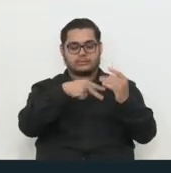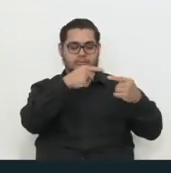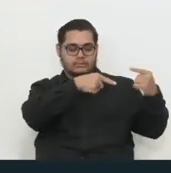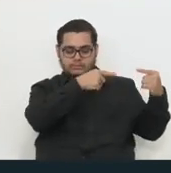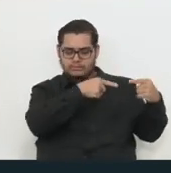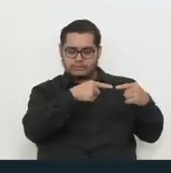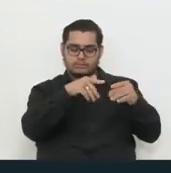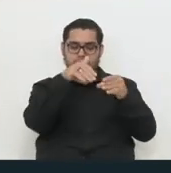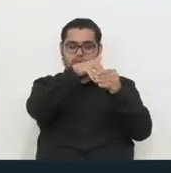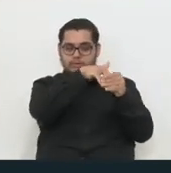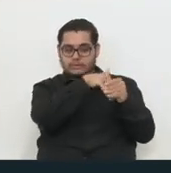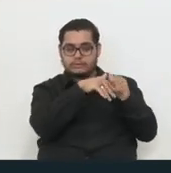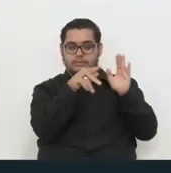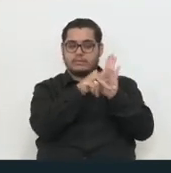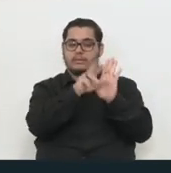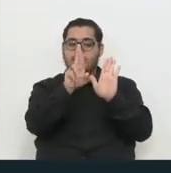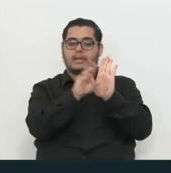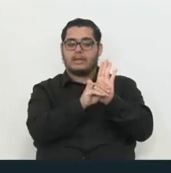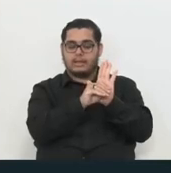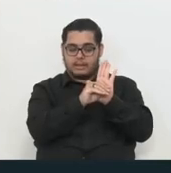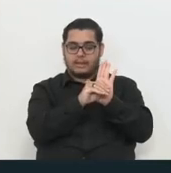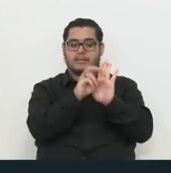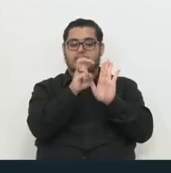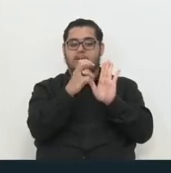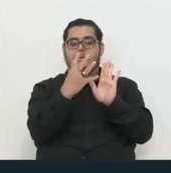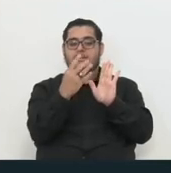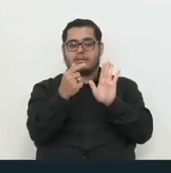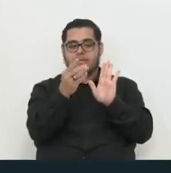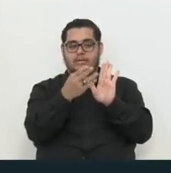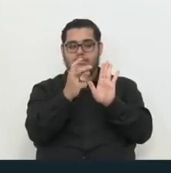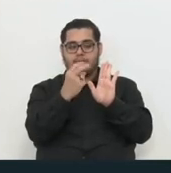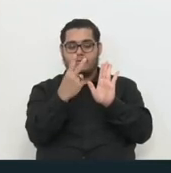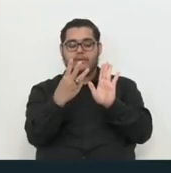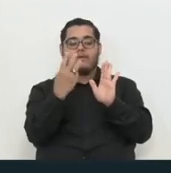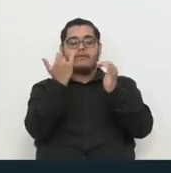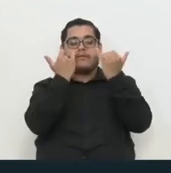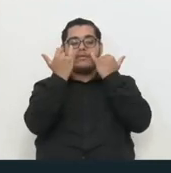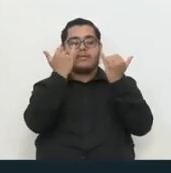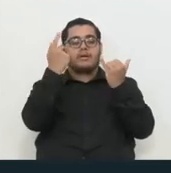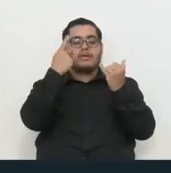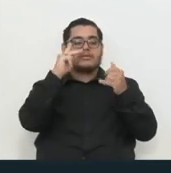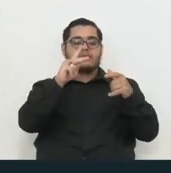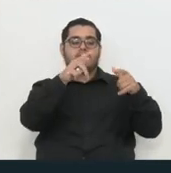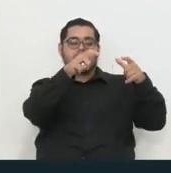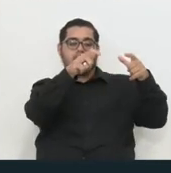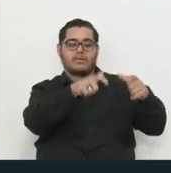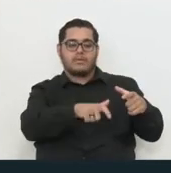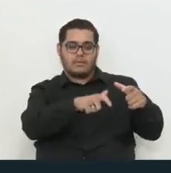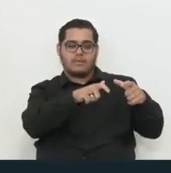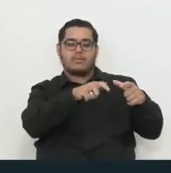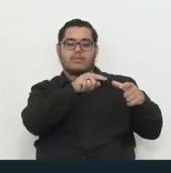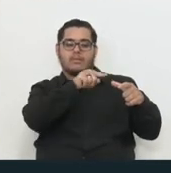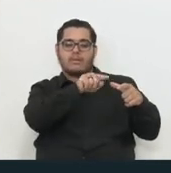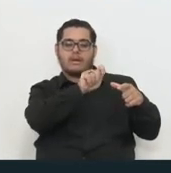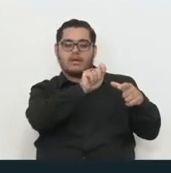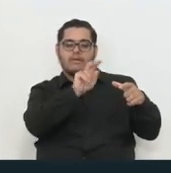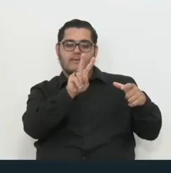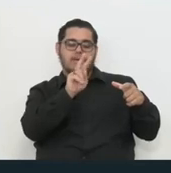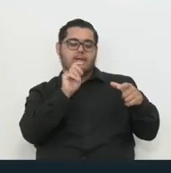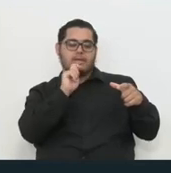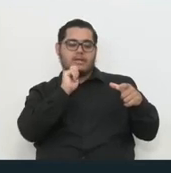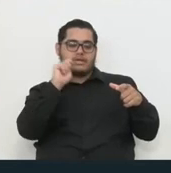2023 informações sobre a locação do imóvel na Avenida Tiradentes 2521 autor vereador de Souza